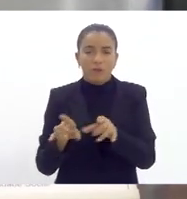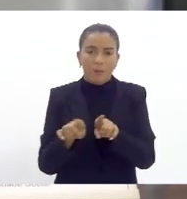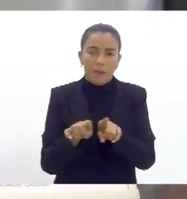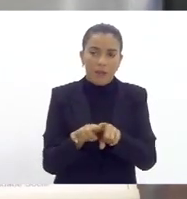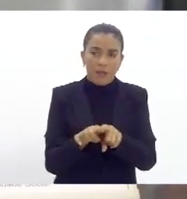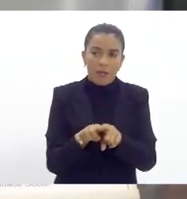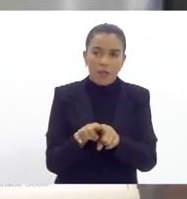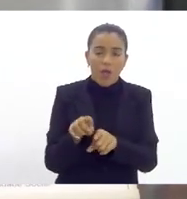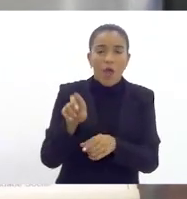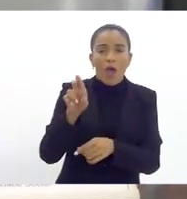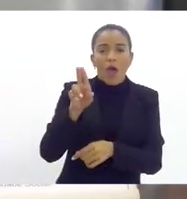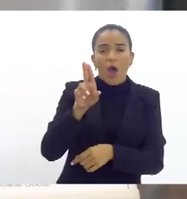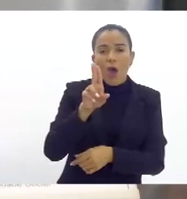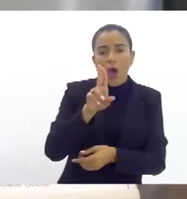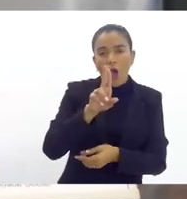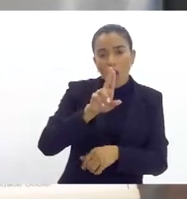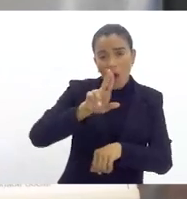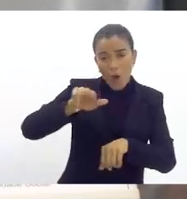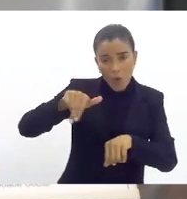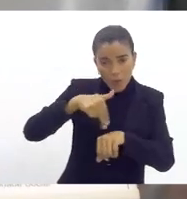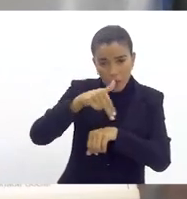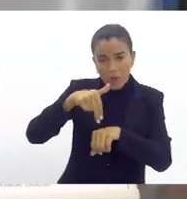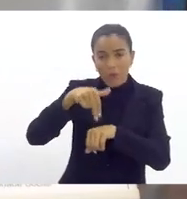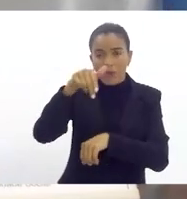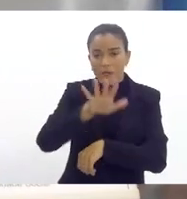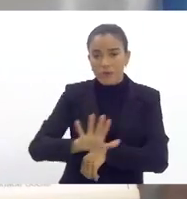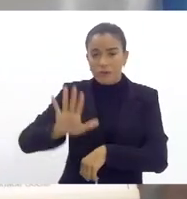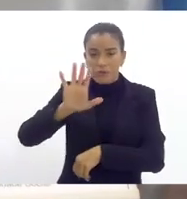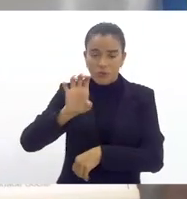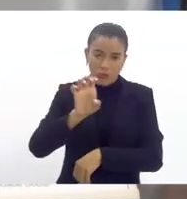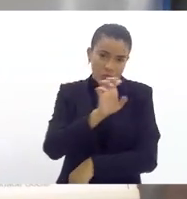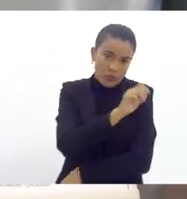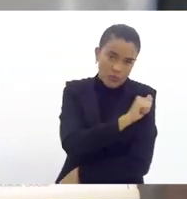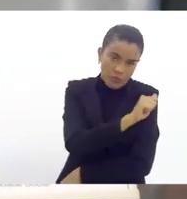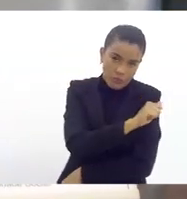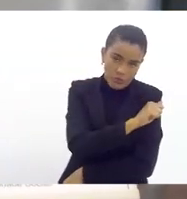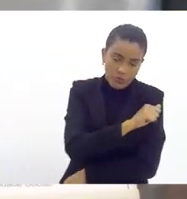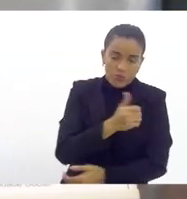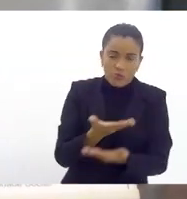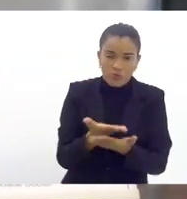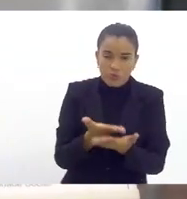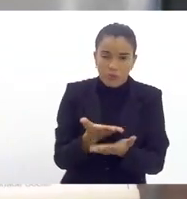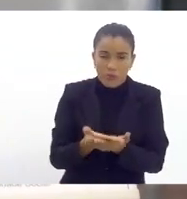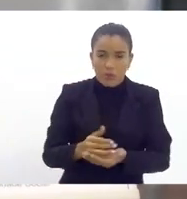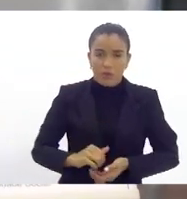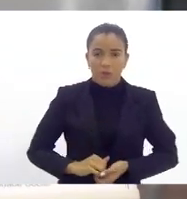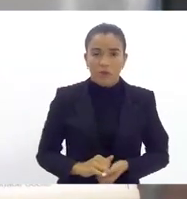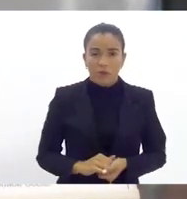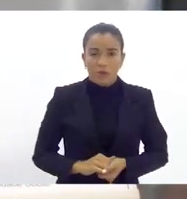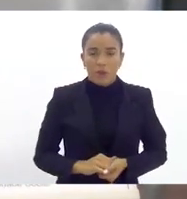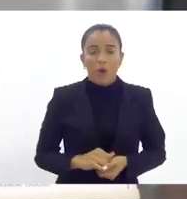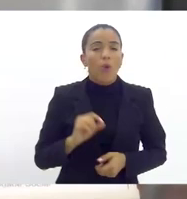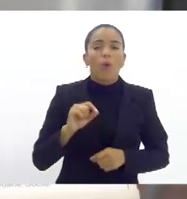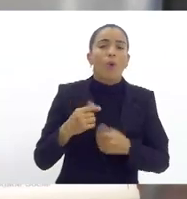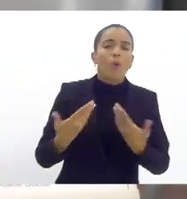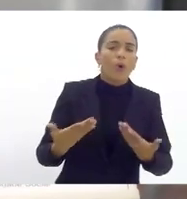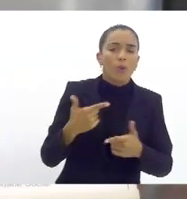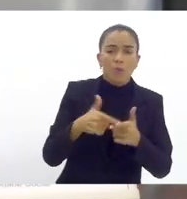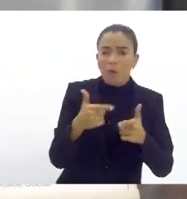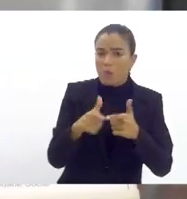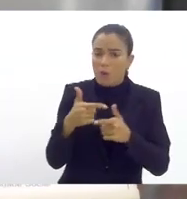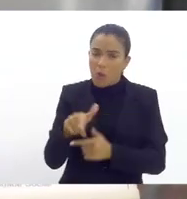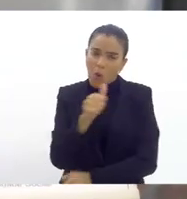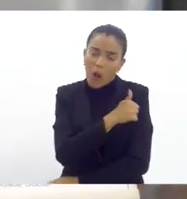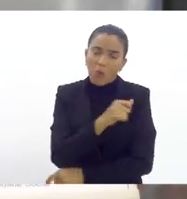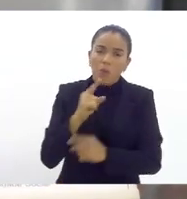a união Estadual do Estudante a união Nacional do Estudante para que apresente para essa comissão Quais são os problemas que os